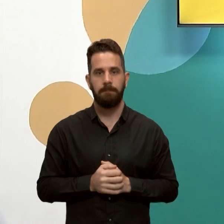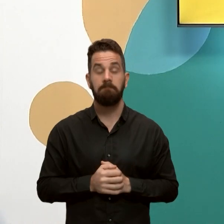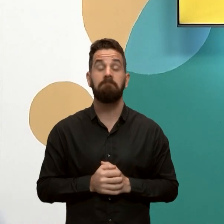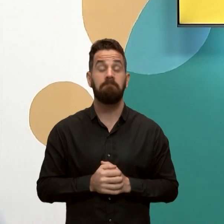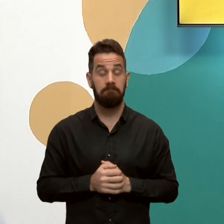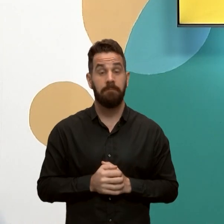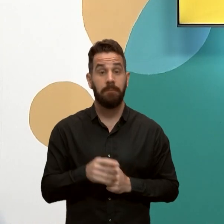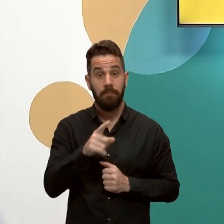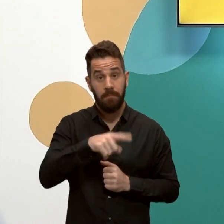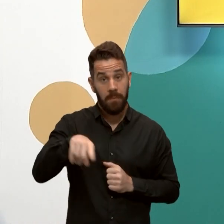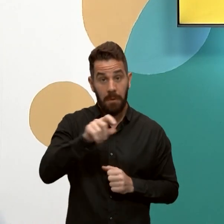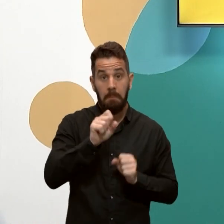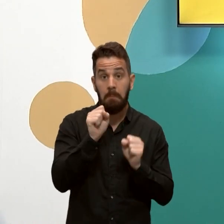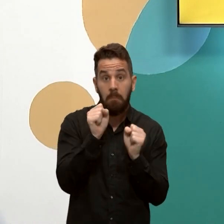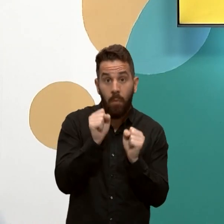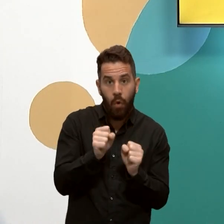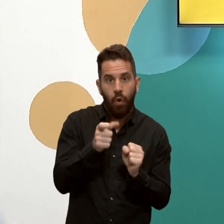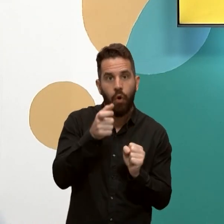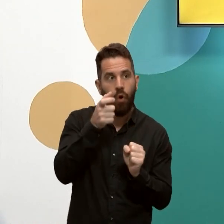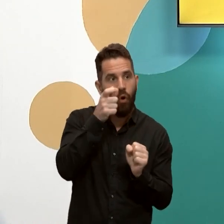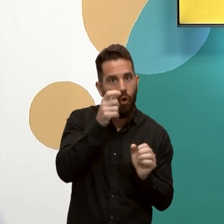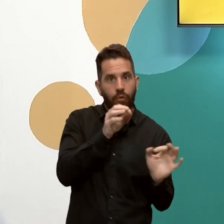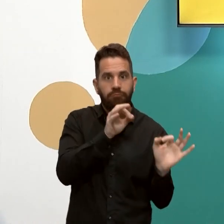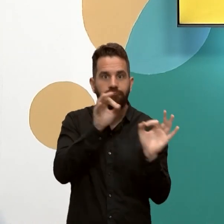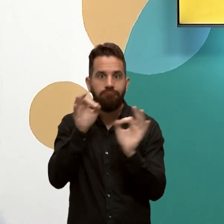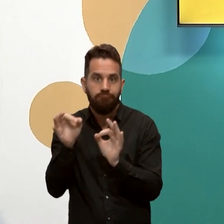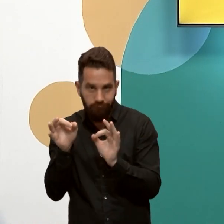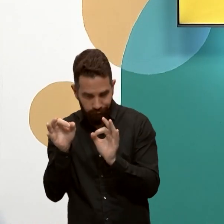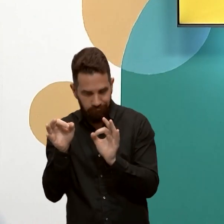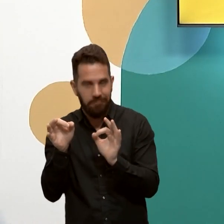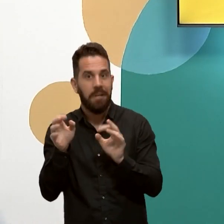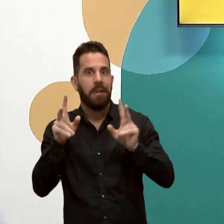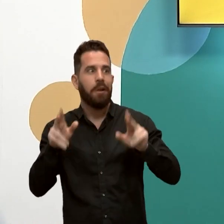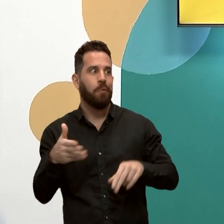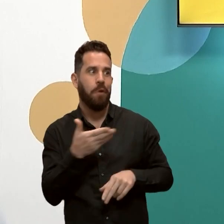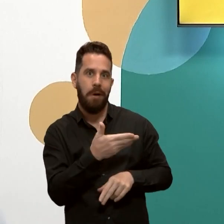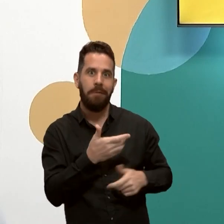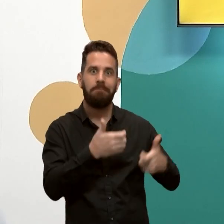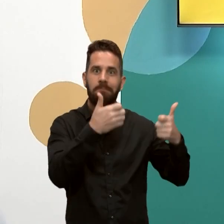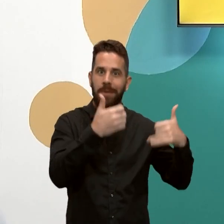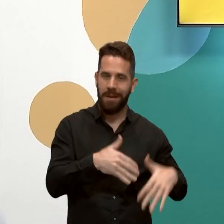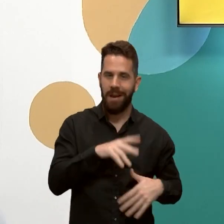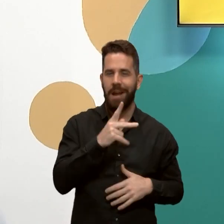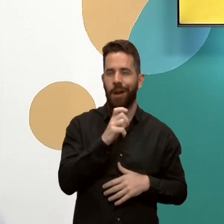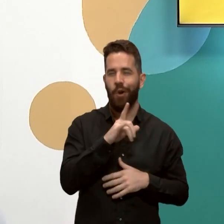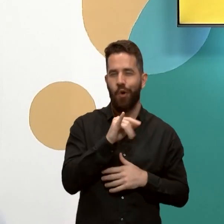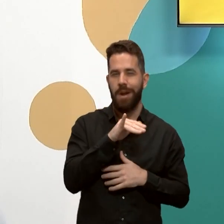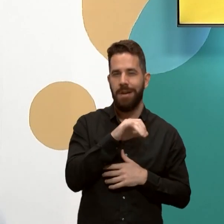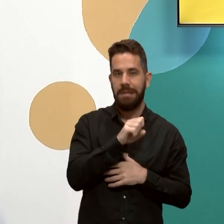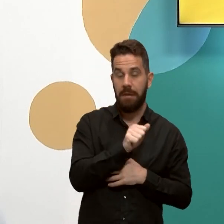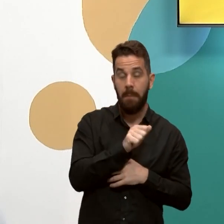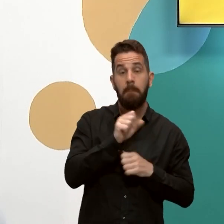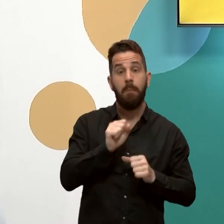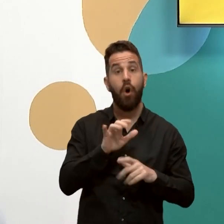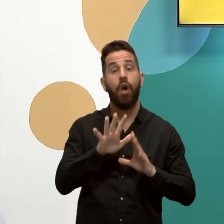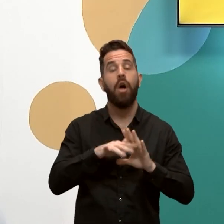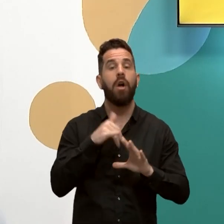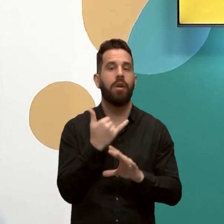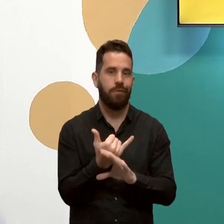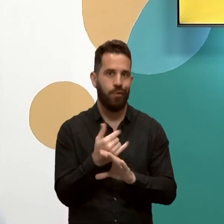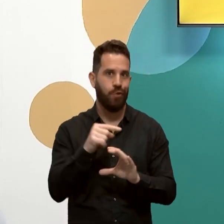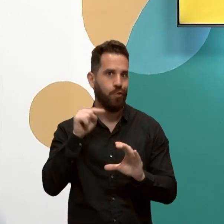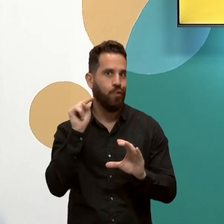E você pode acompanhar a TV UFG, como sugeriu a Heloísa, no nosso canal no YouTube.